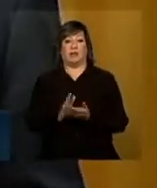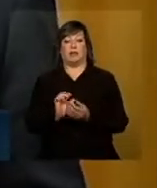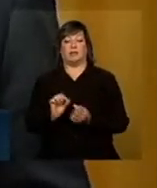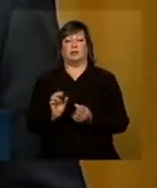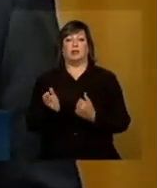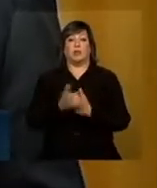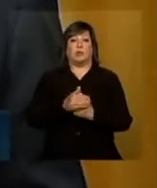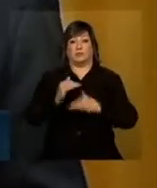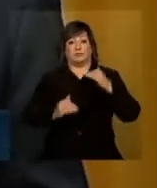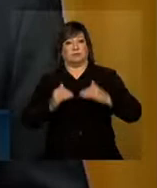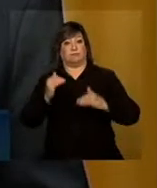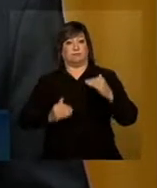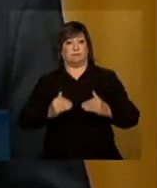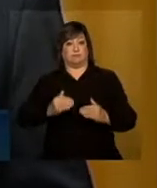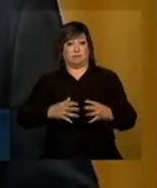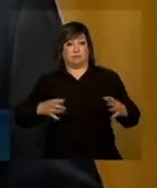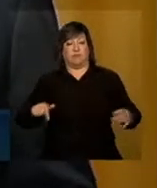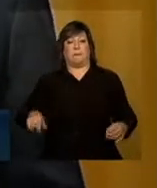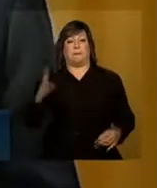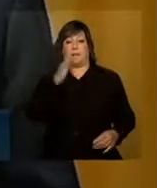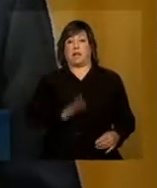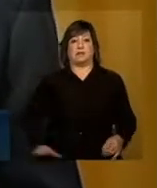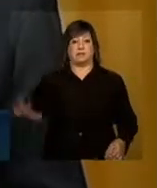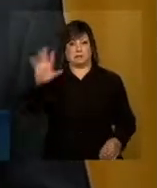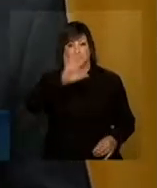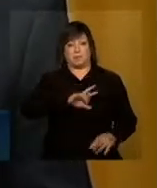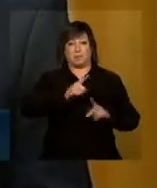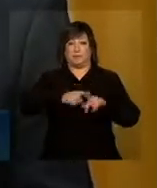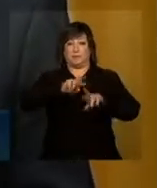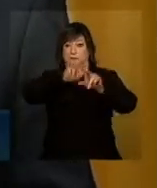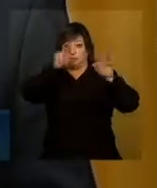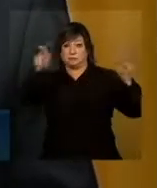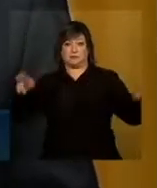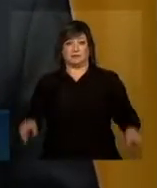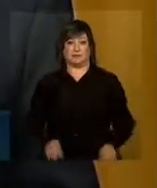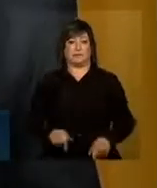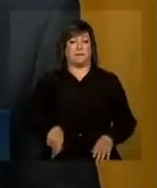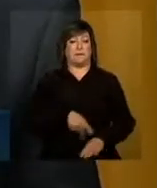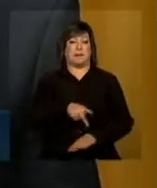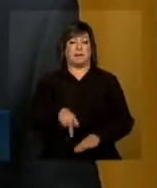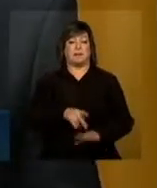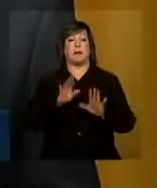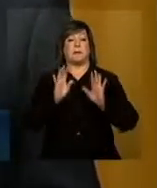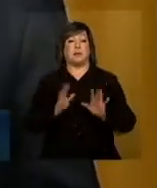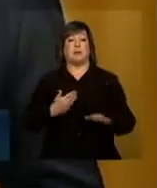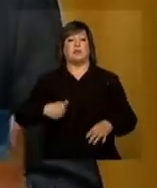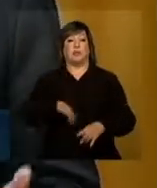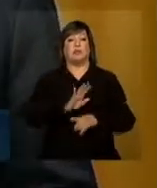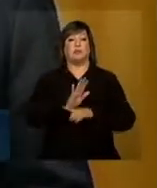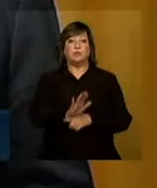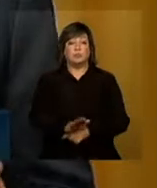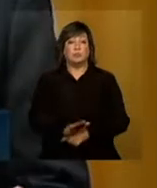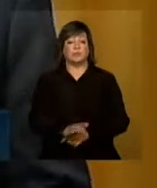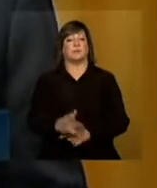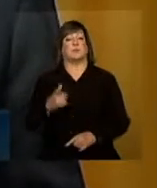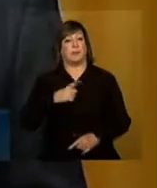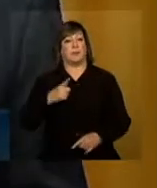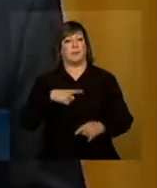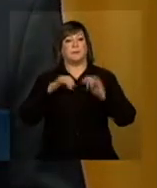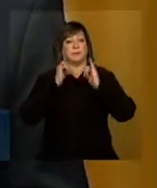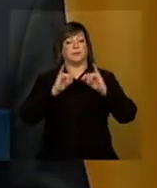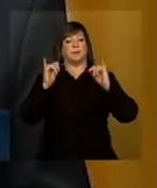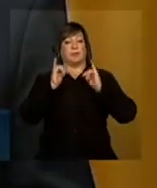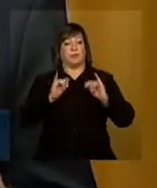algumas variações grandes no território brasileiro, pela própria diversidade no país, mas que nos permite, já que temos o dado